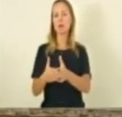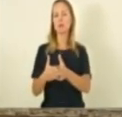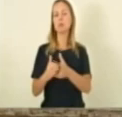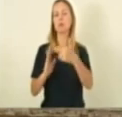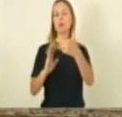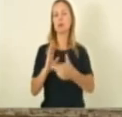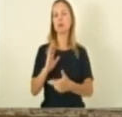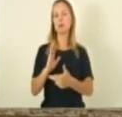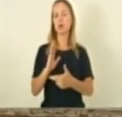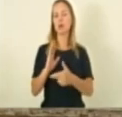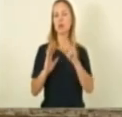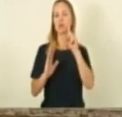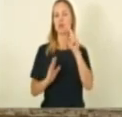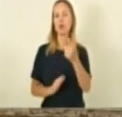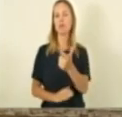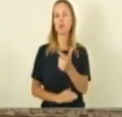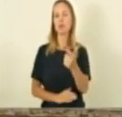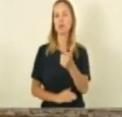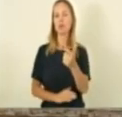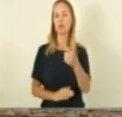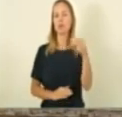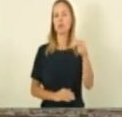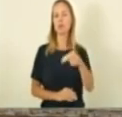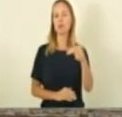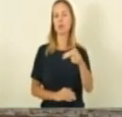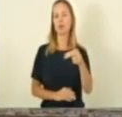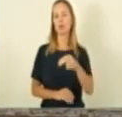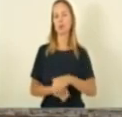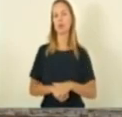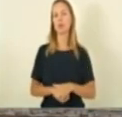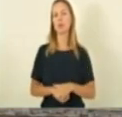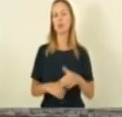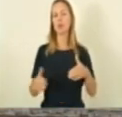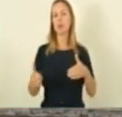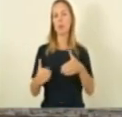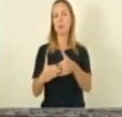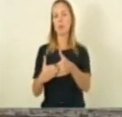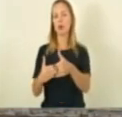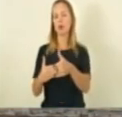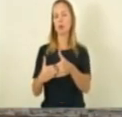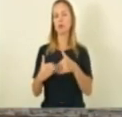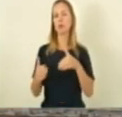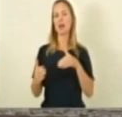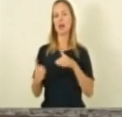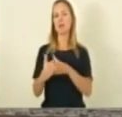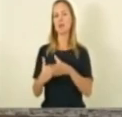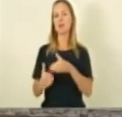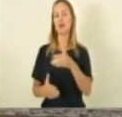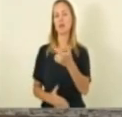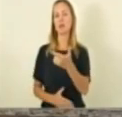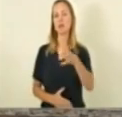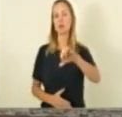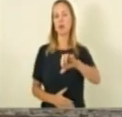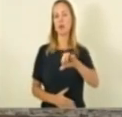matéria no dia 22/11/2022, prazo até o dia